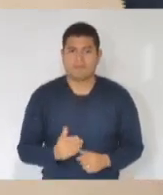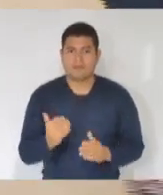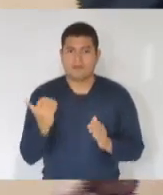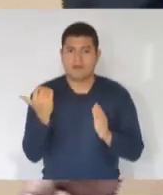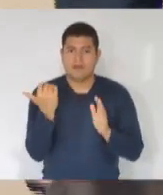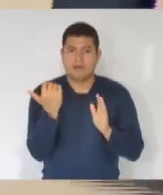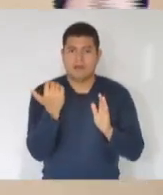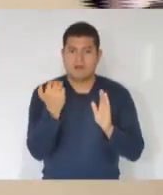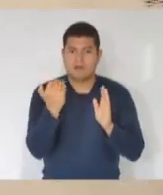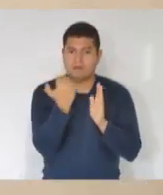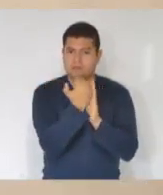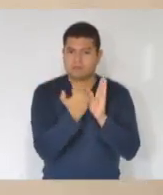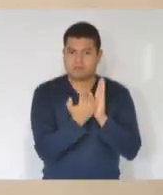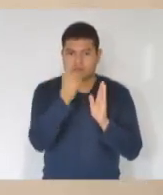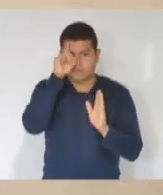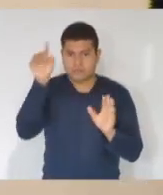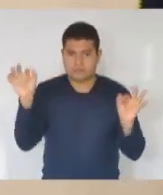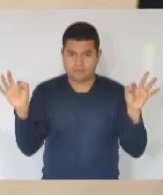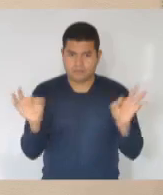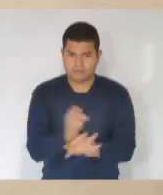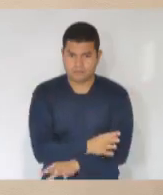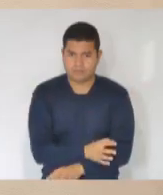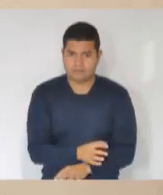Encerrada a ordem do dia,